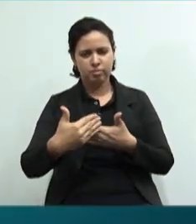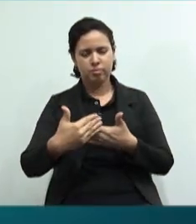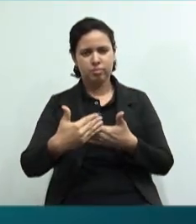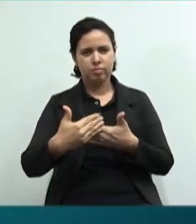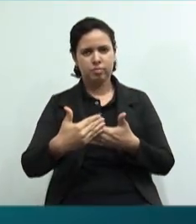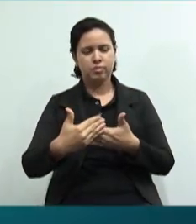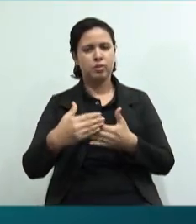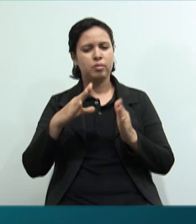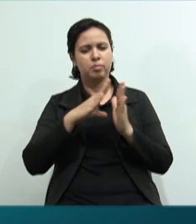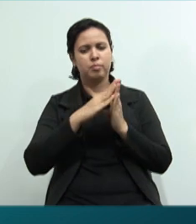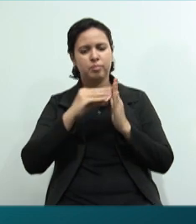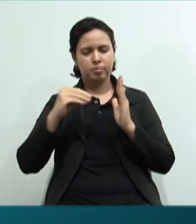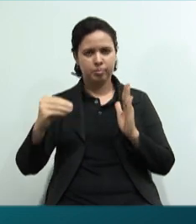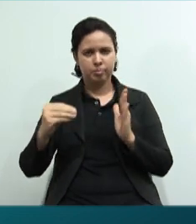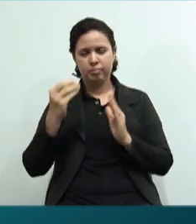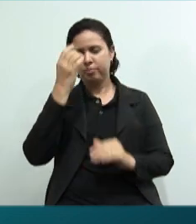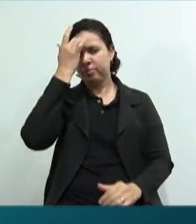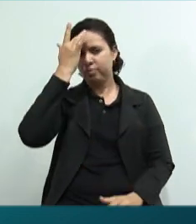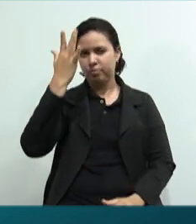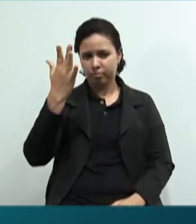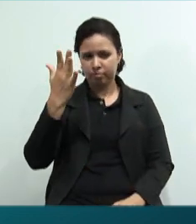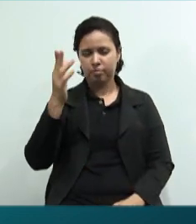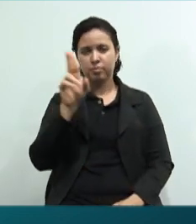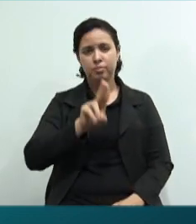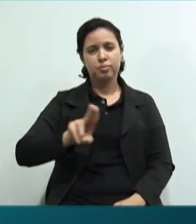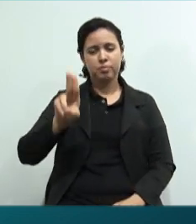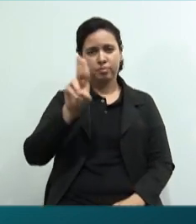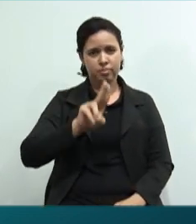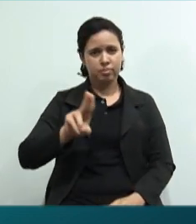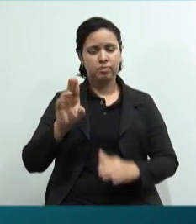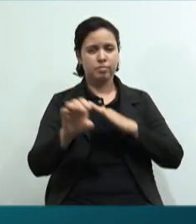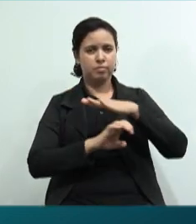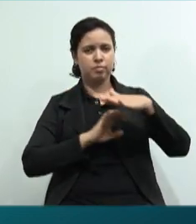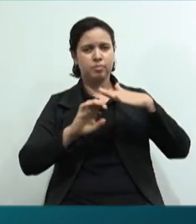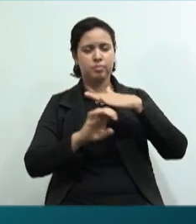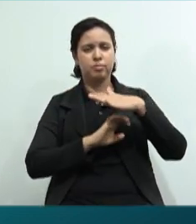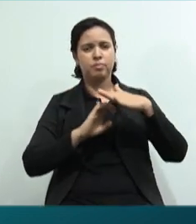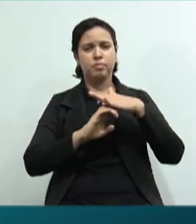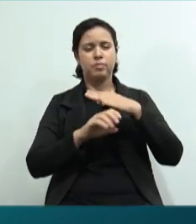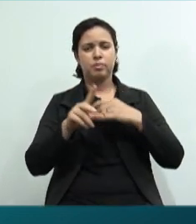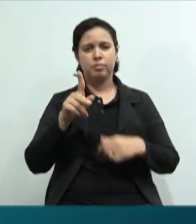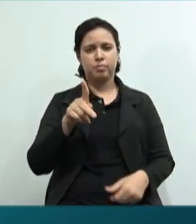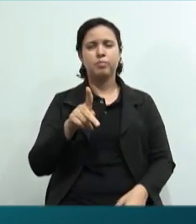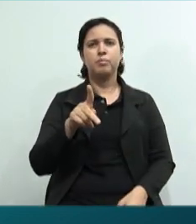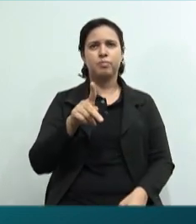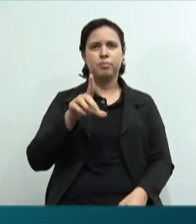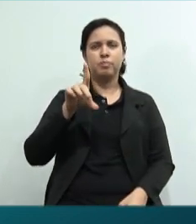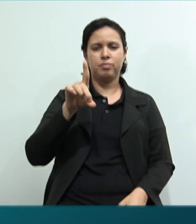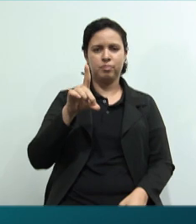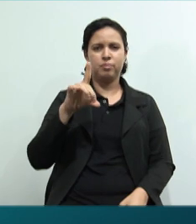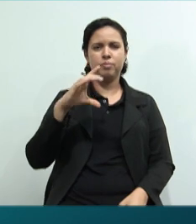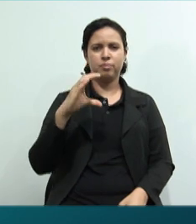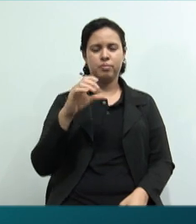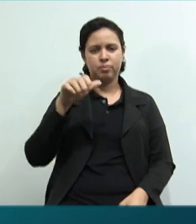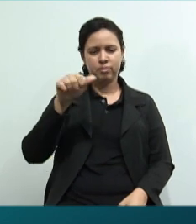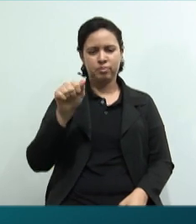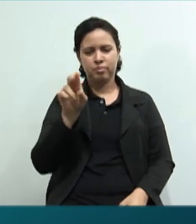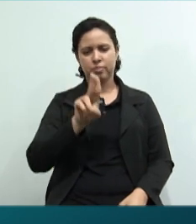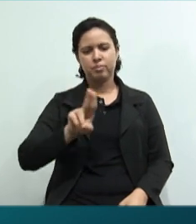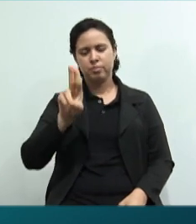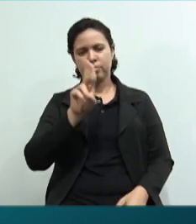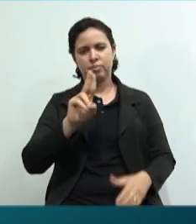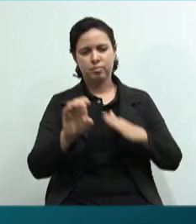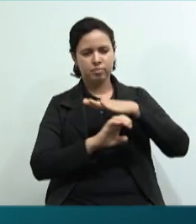ao seu modelo intuitivo e fácil de aplicar em reais ganhos para as organizações, o PDCA é muito usado por empresas de